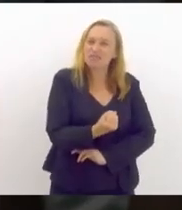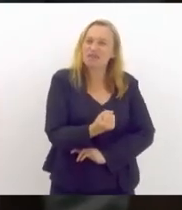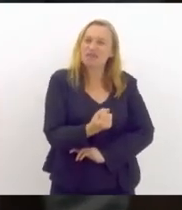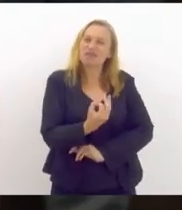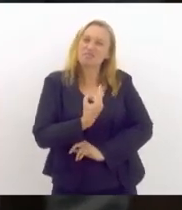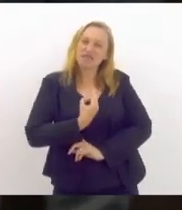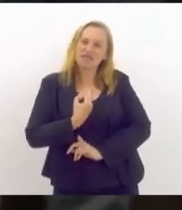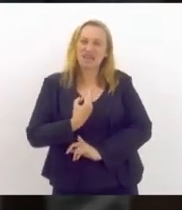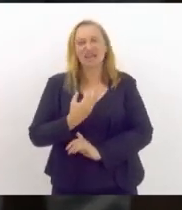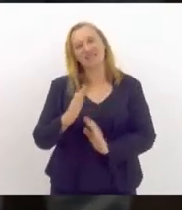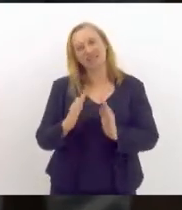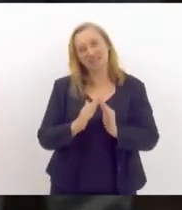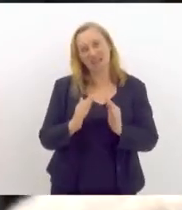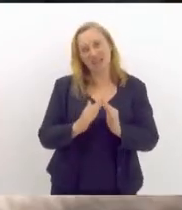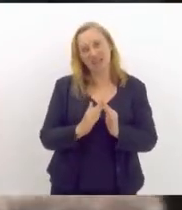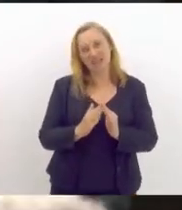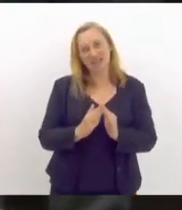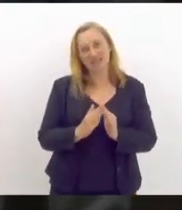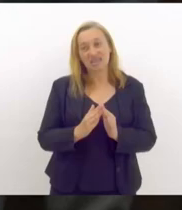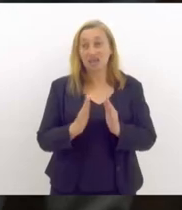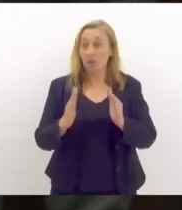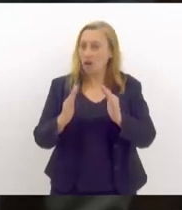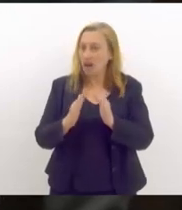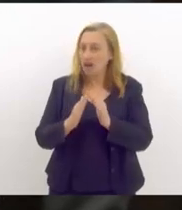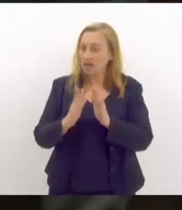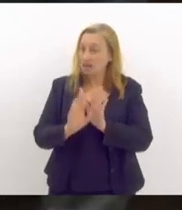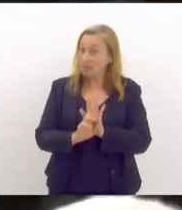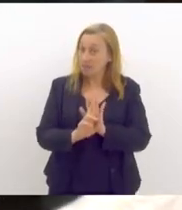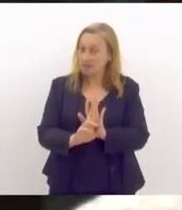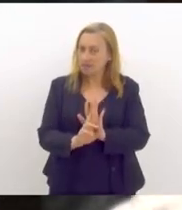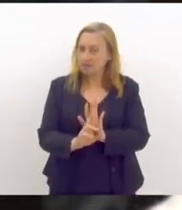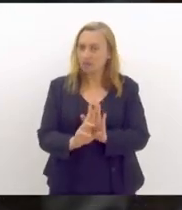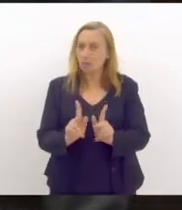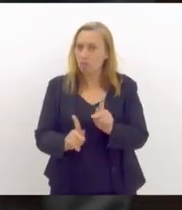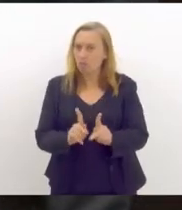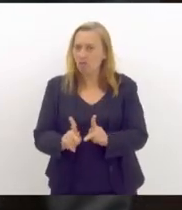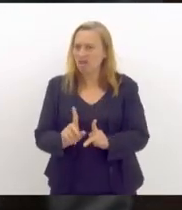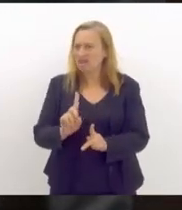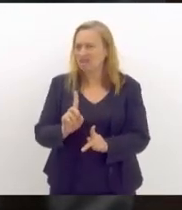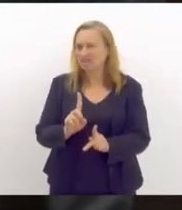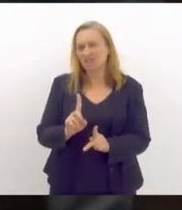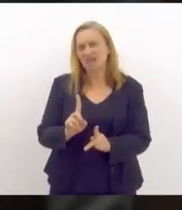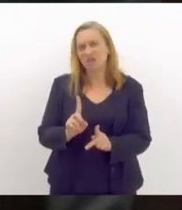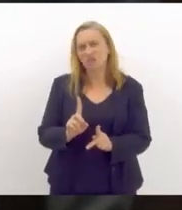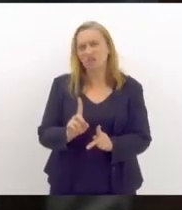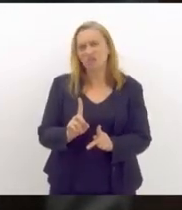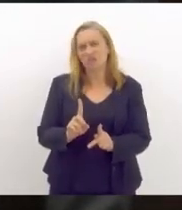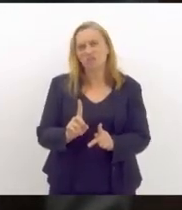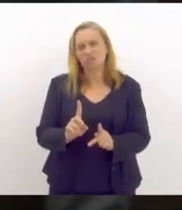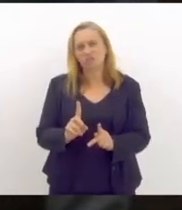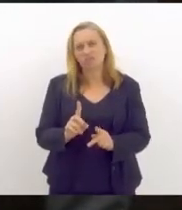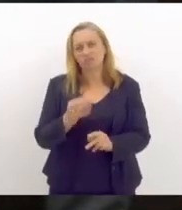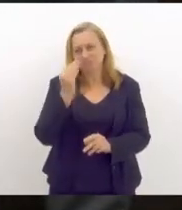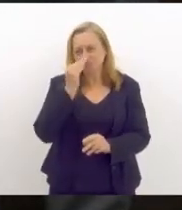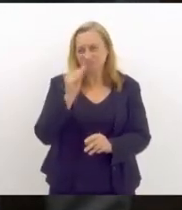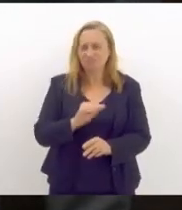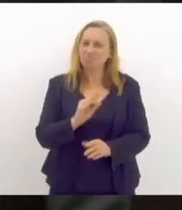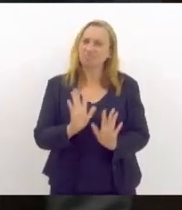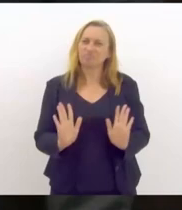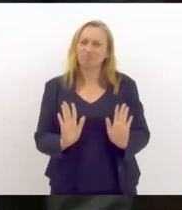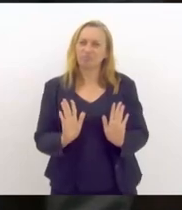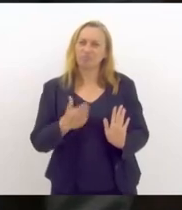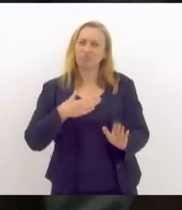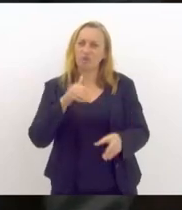que é uma casa que engrandece enobrece e não deprecia então tá aqui o meu repúdio